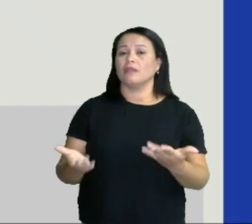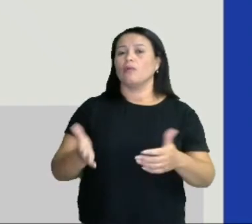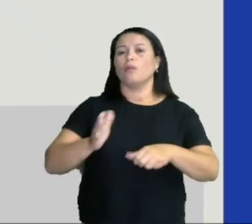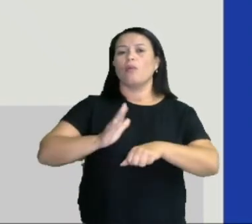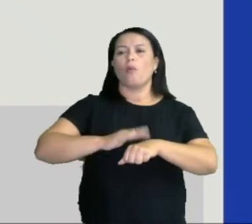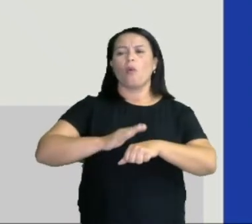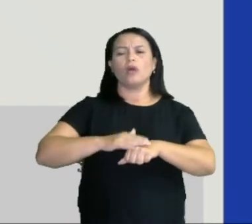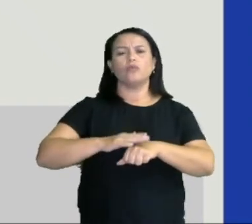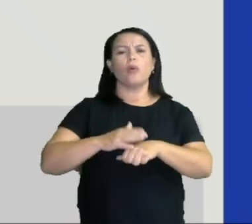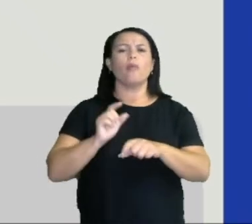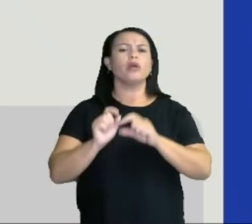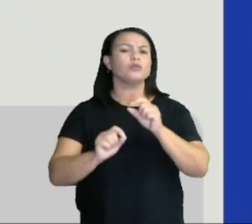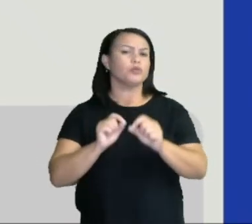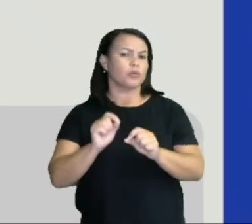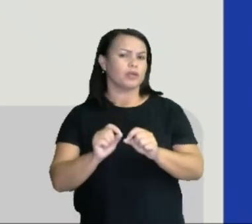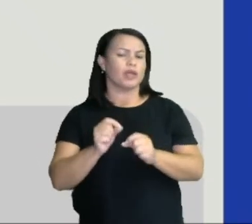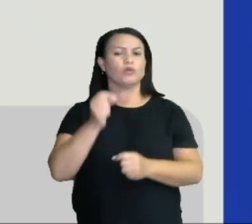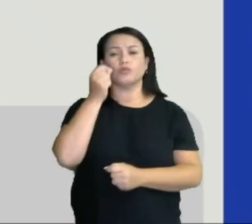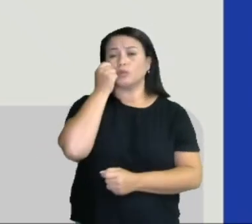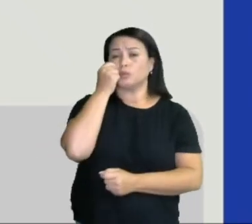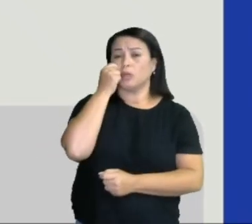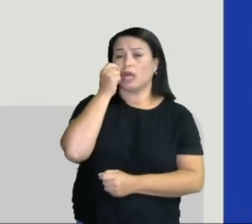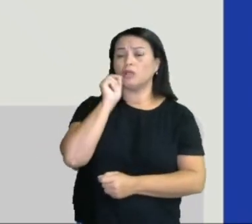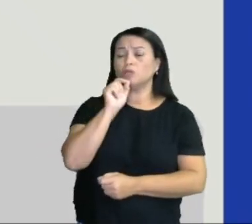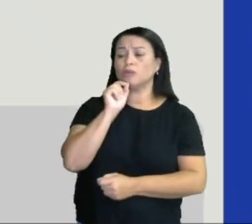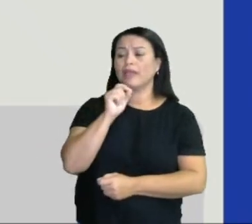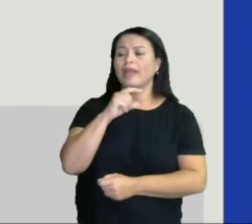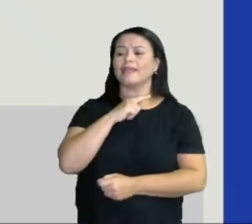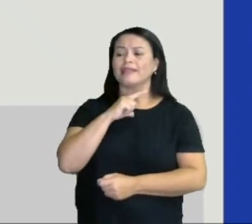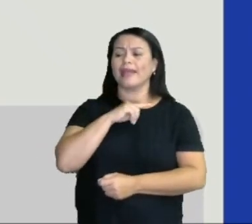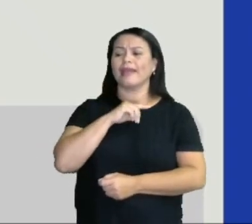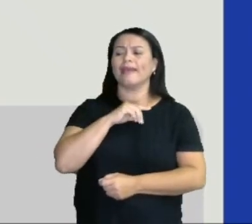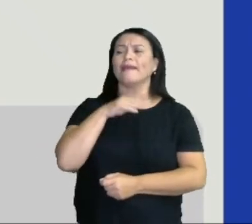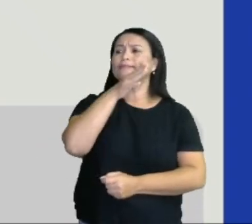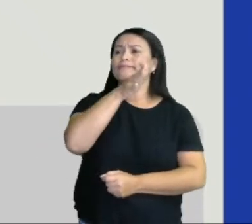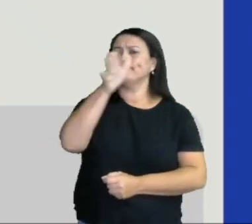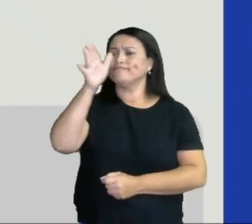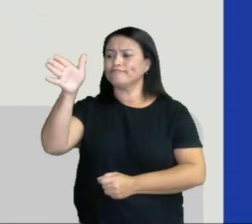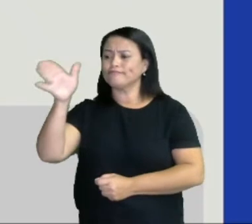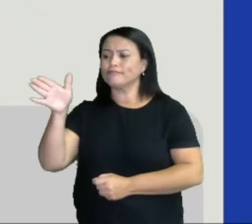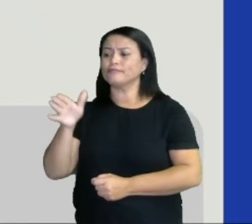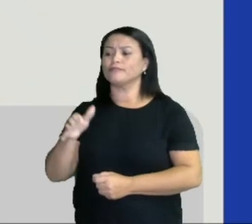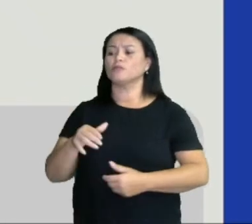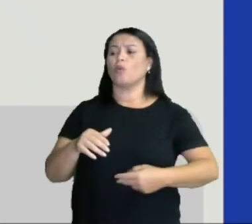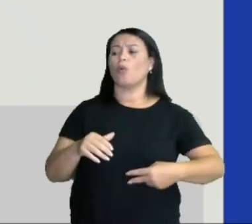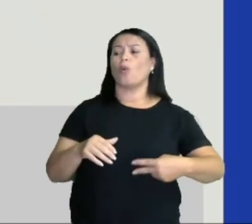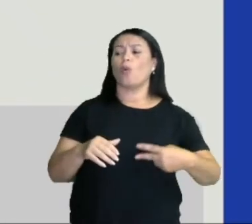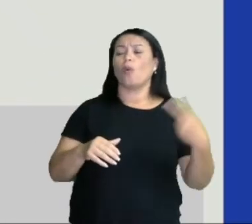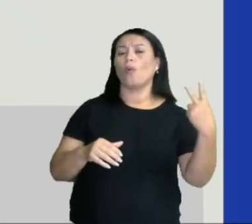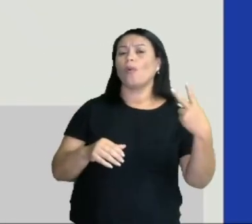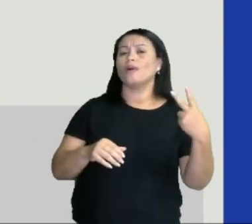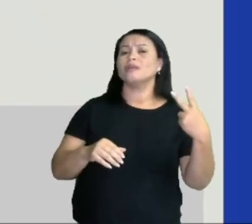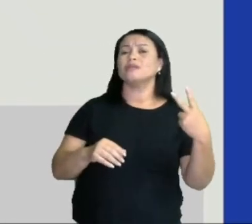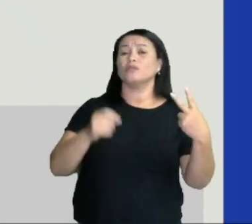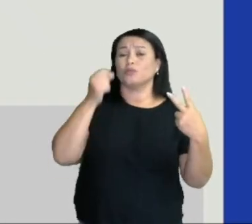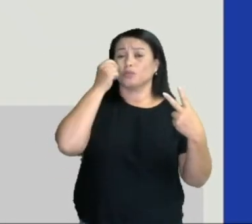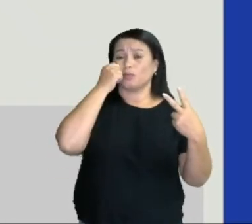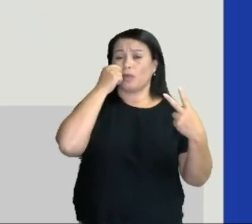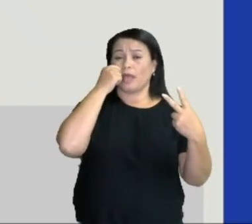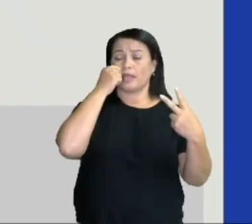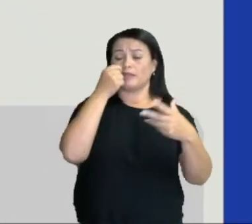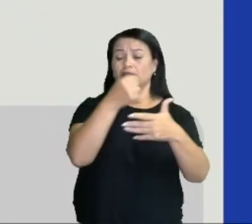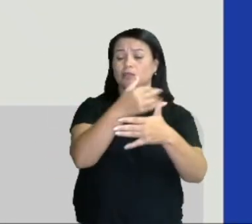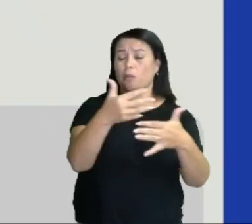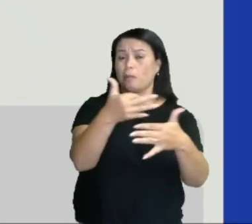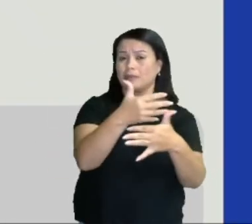atualmente, no item 1, ratos norvégicos ocorrem em todos os continentes. No 2, as ratazanas de uma